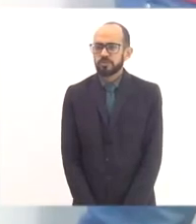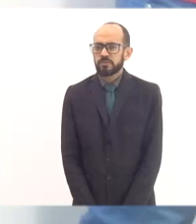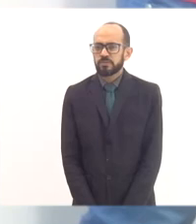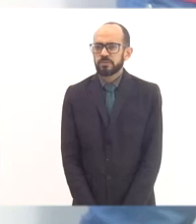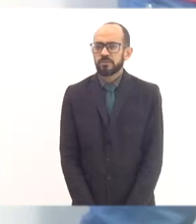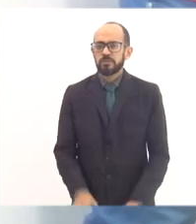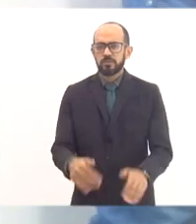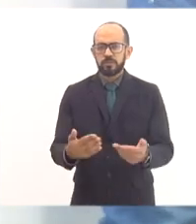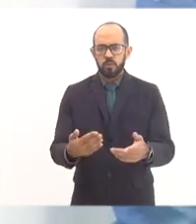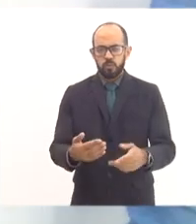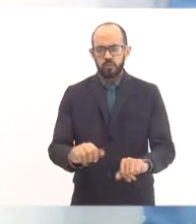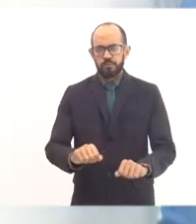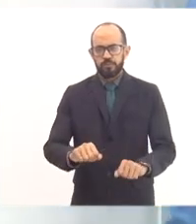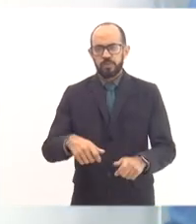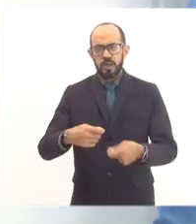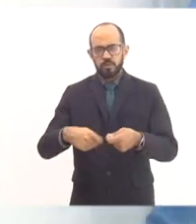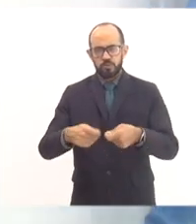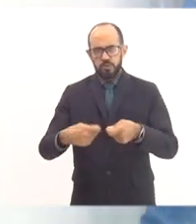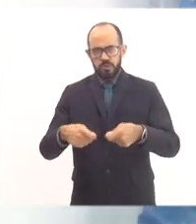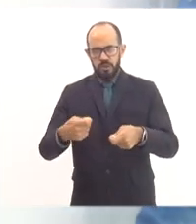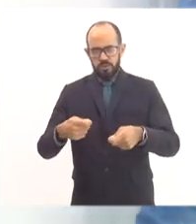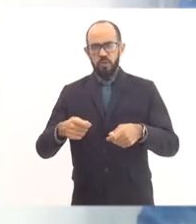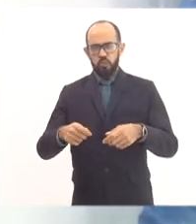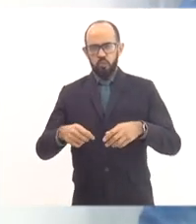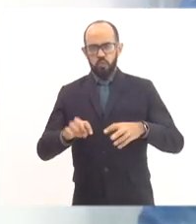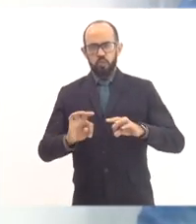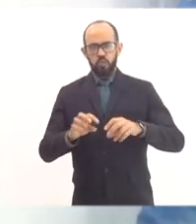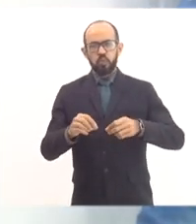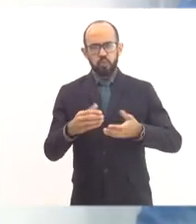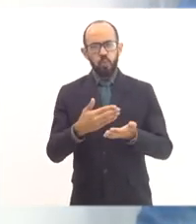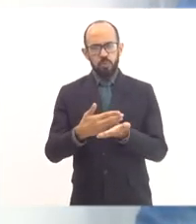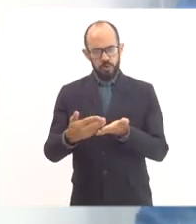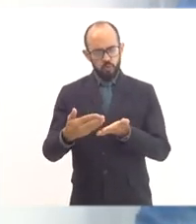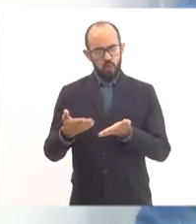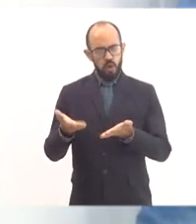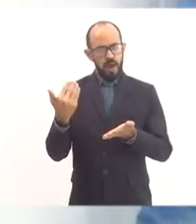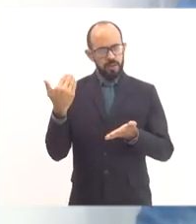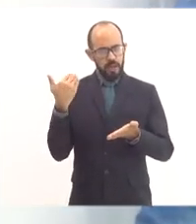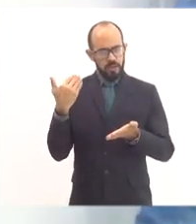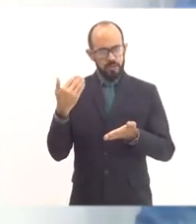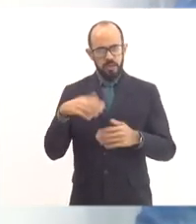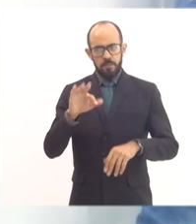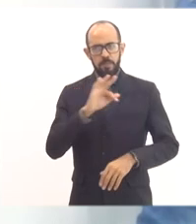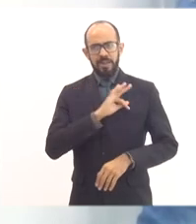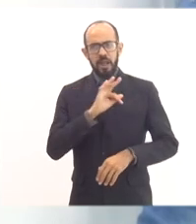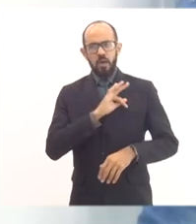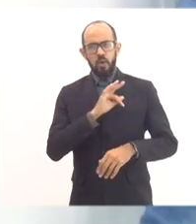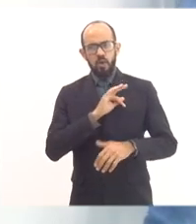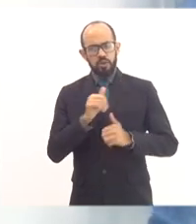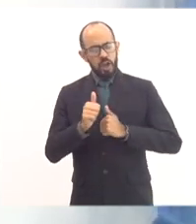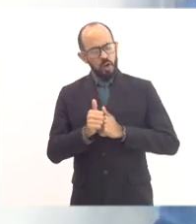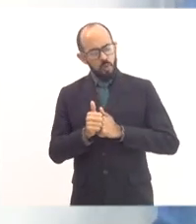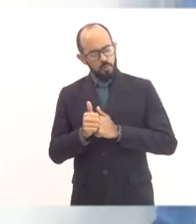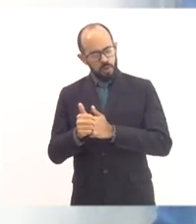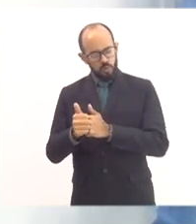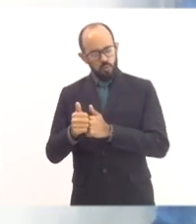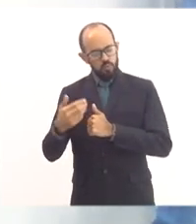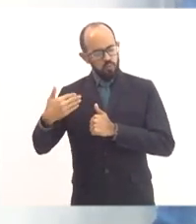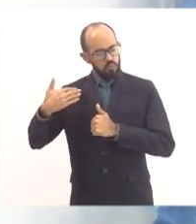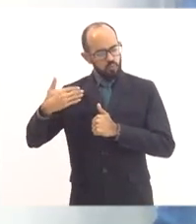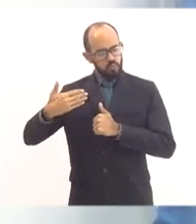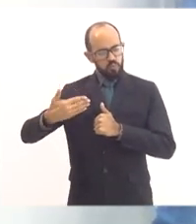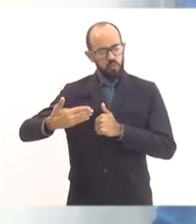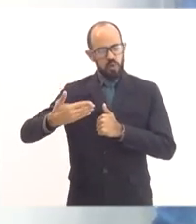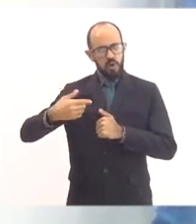Na gestão, de quando tudo começou, lá atrás, a nossa deputada Marta Rocha nos acompanhou ali. Eu